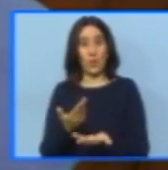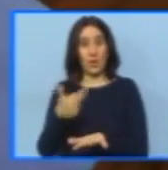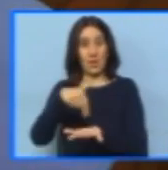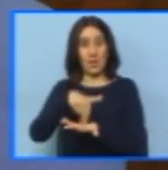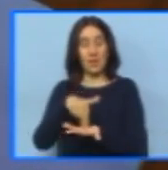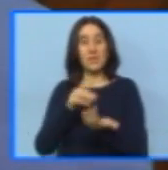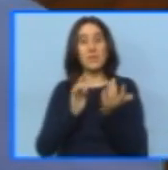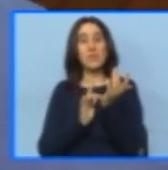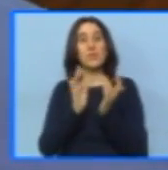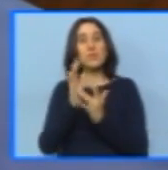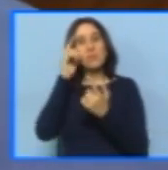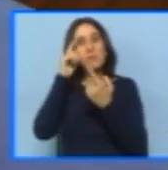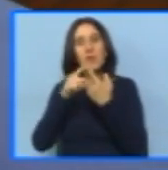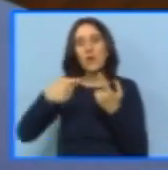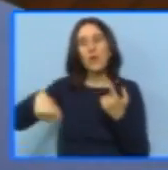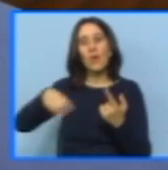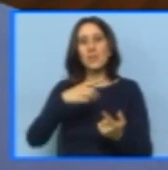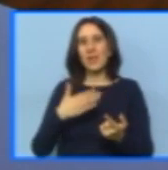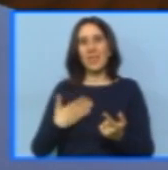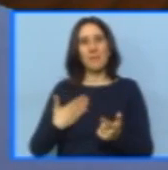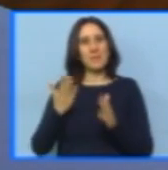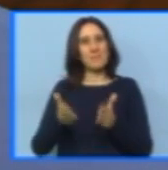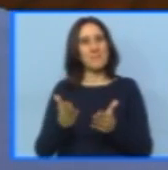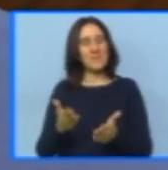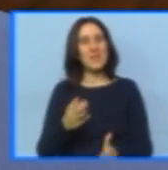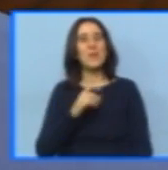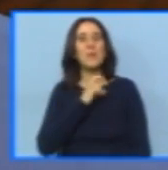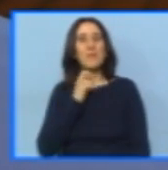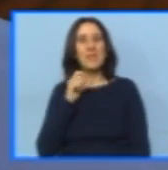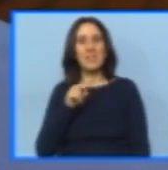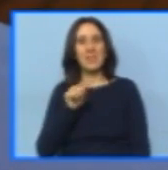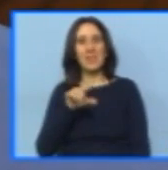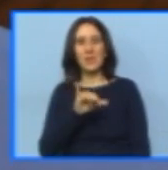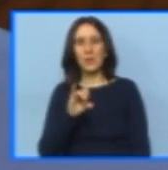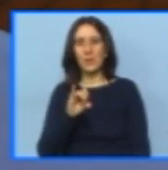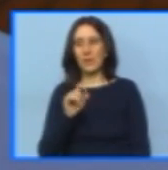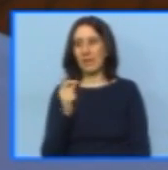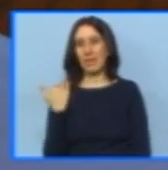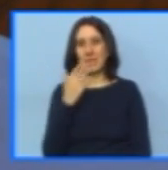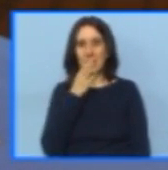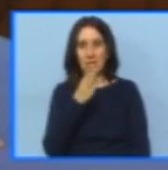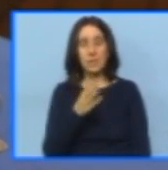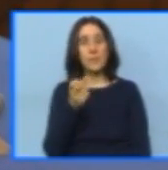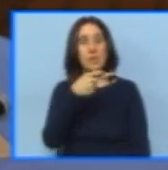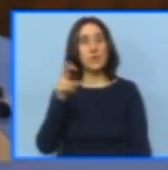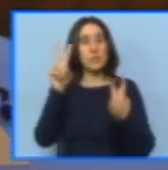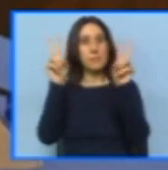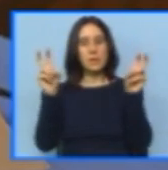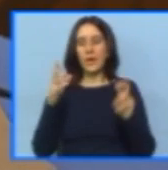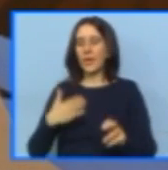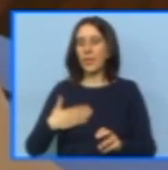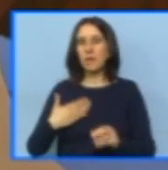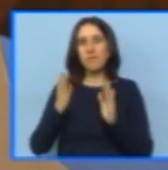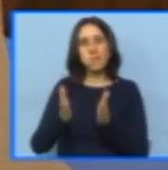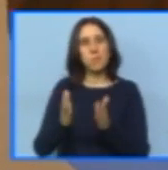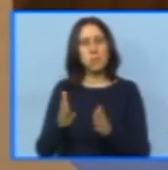justamente para que ninguém tivesse medo, que era o que dizia o padre Nélio há pouco. A expressão "não tenhais medo" aparece dezenas de